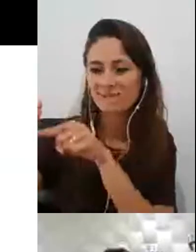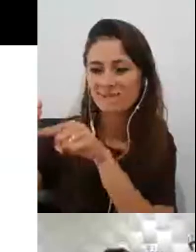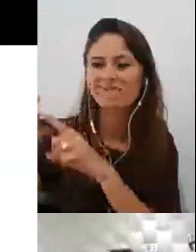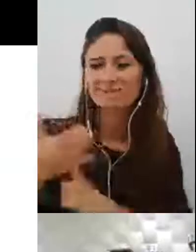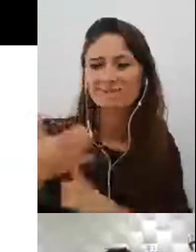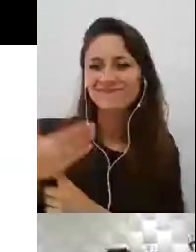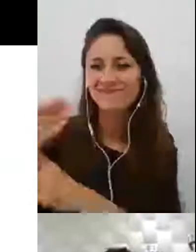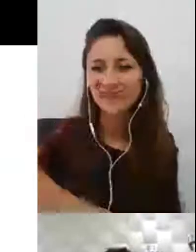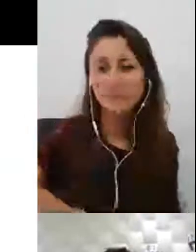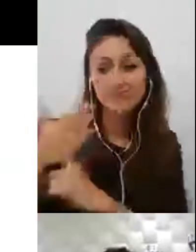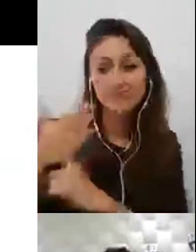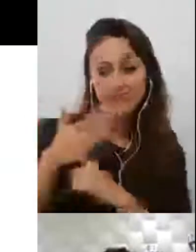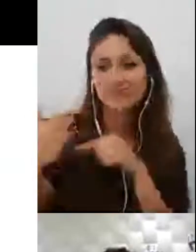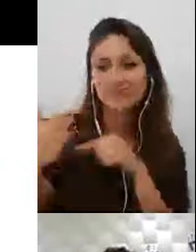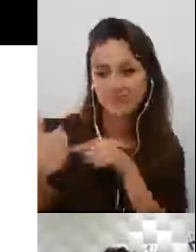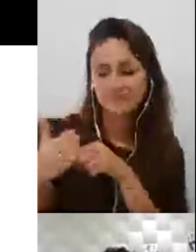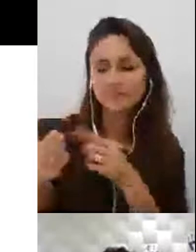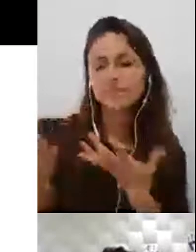uma forma